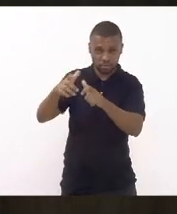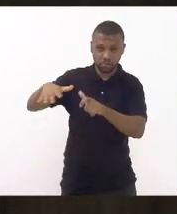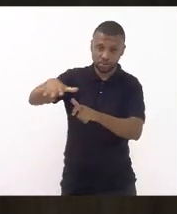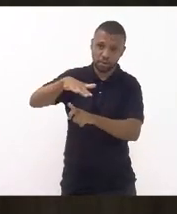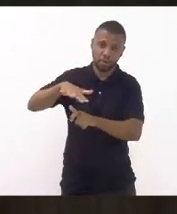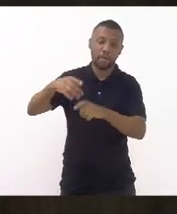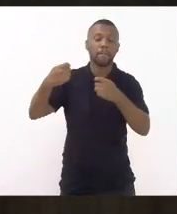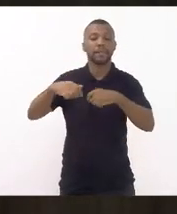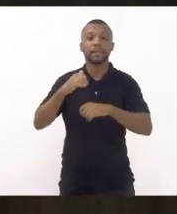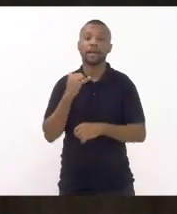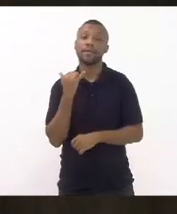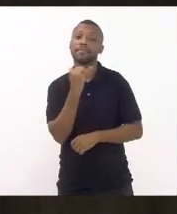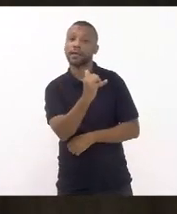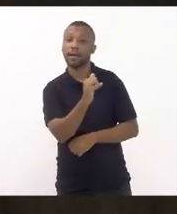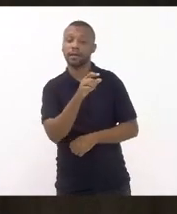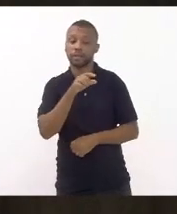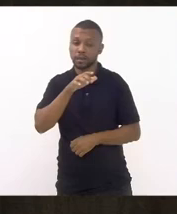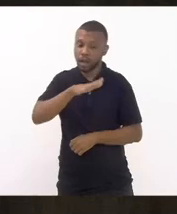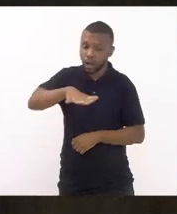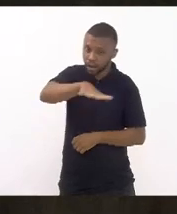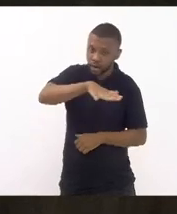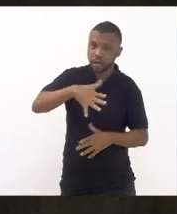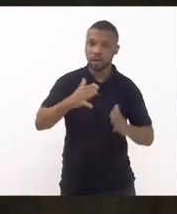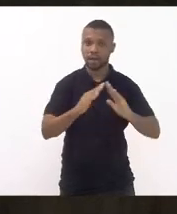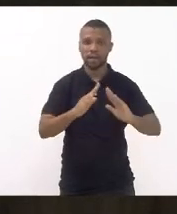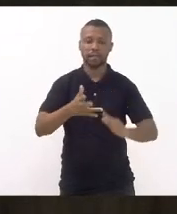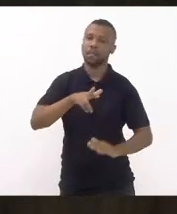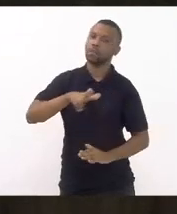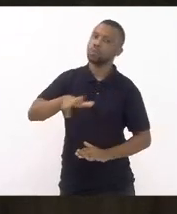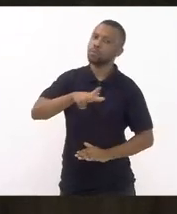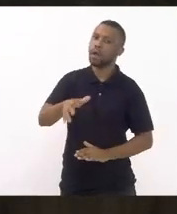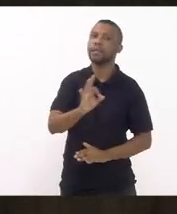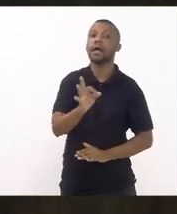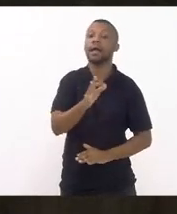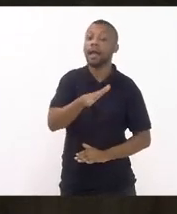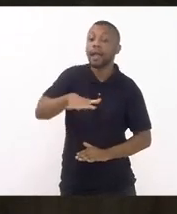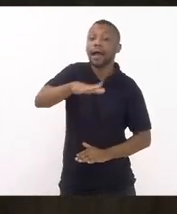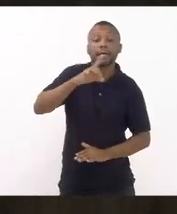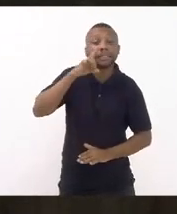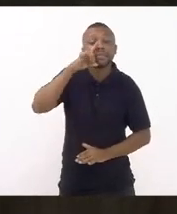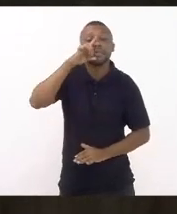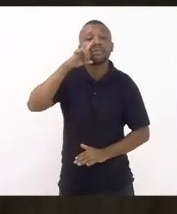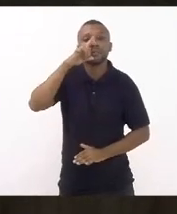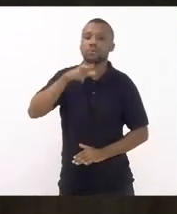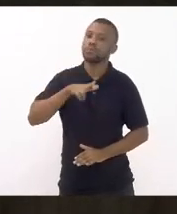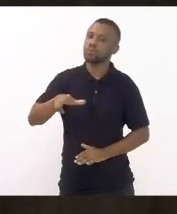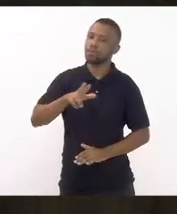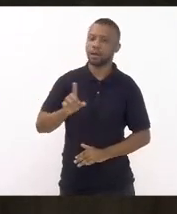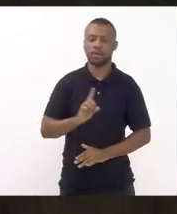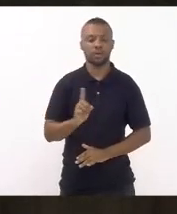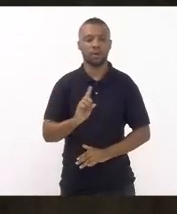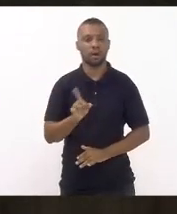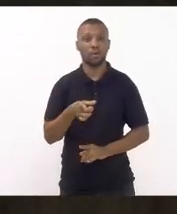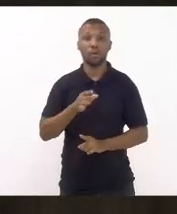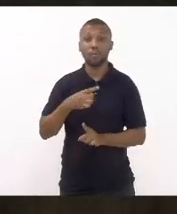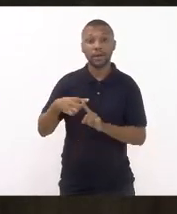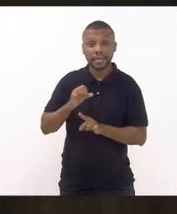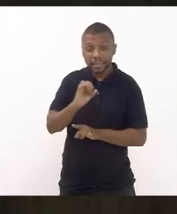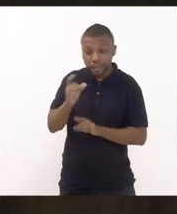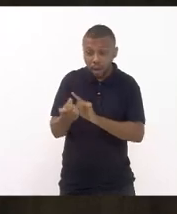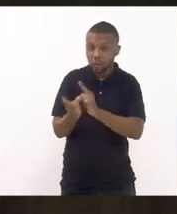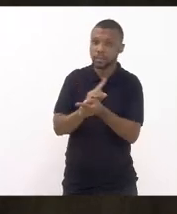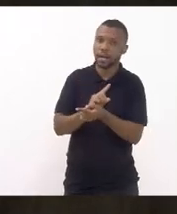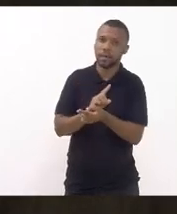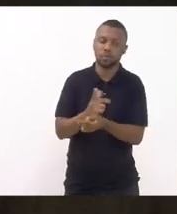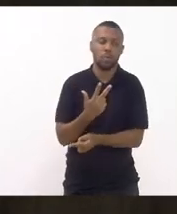precisa dizer que aquele imóvel não está em área de risco, porque se estiver,